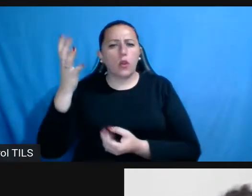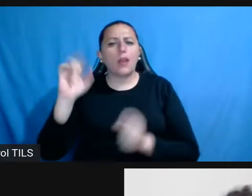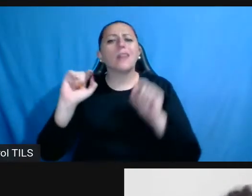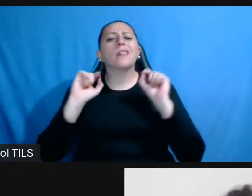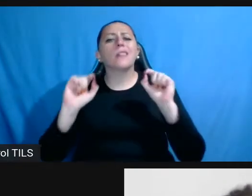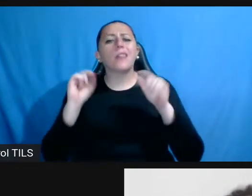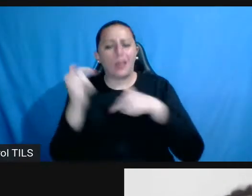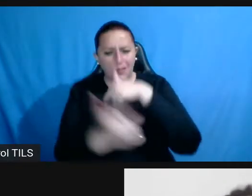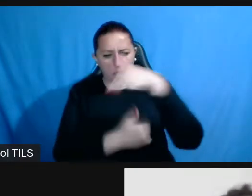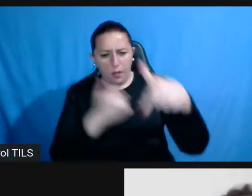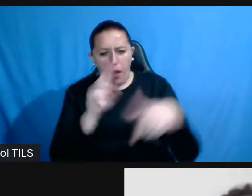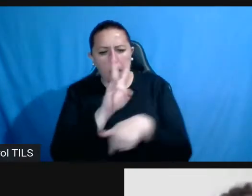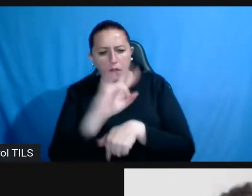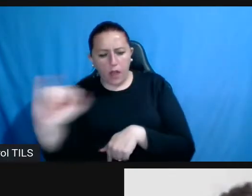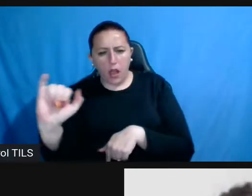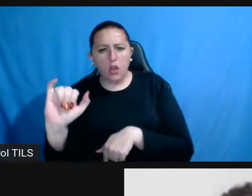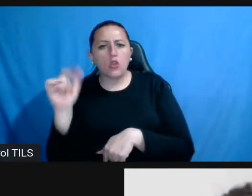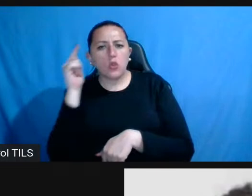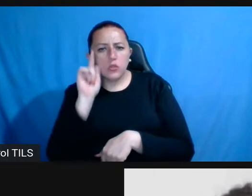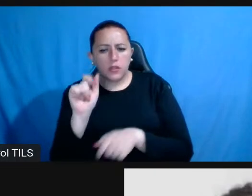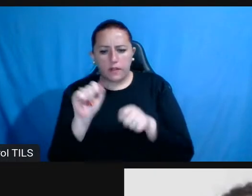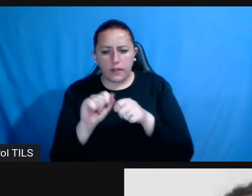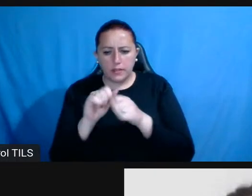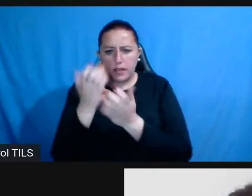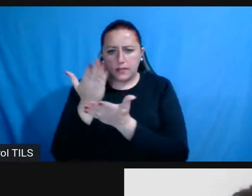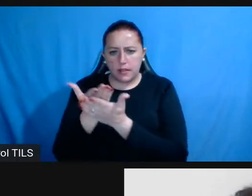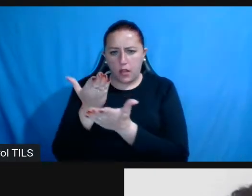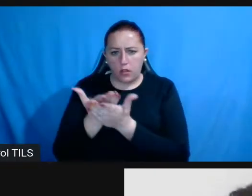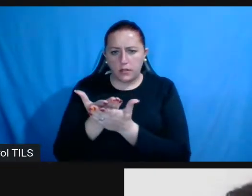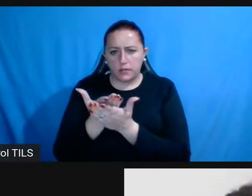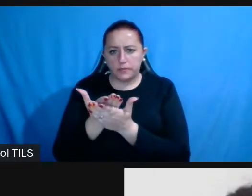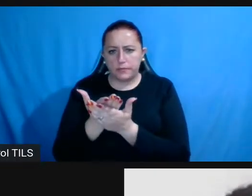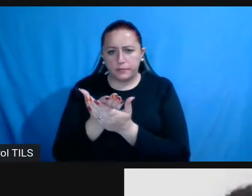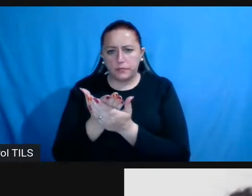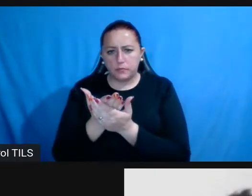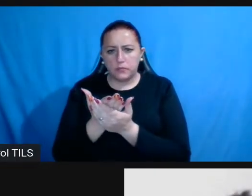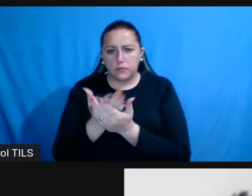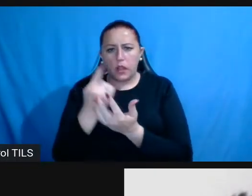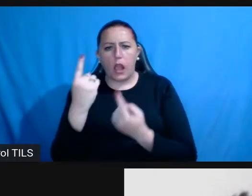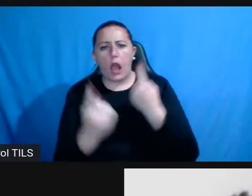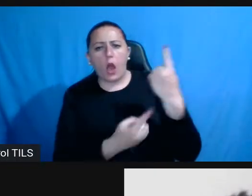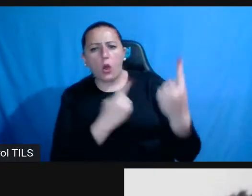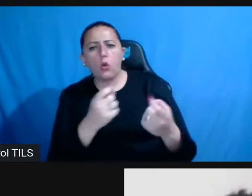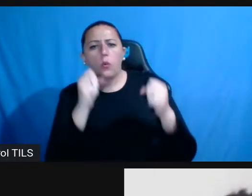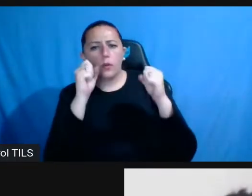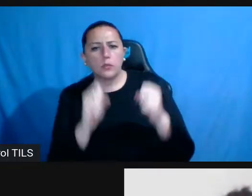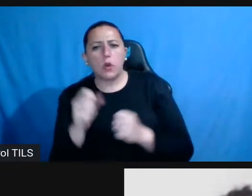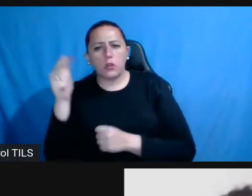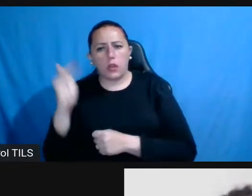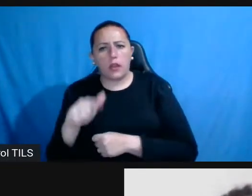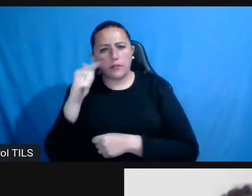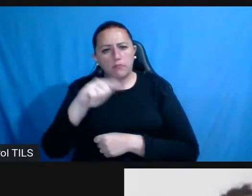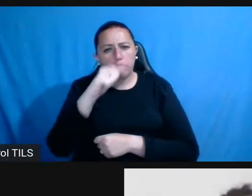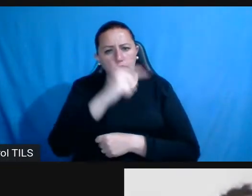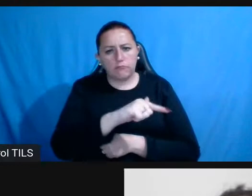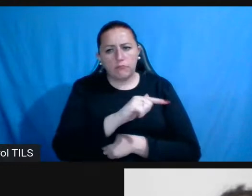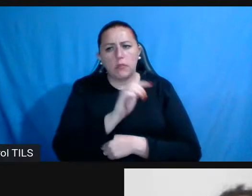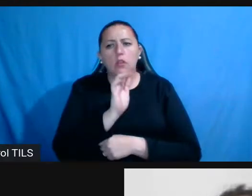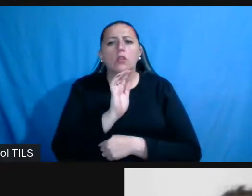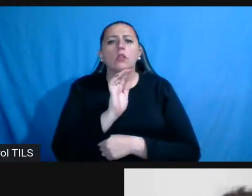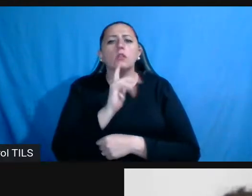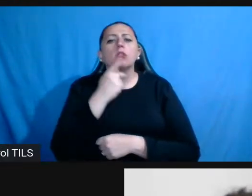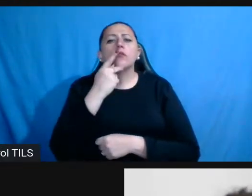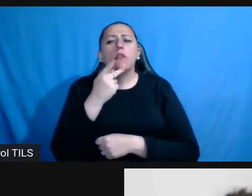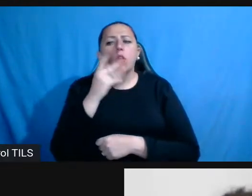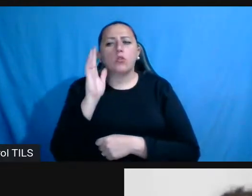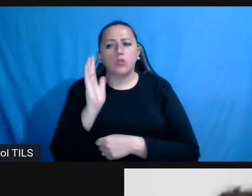trabalha vai conseguir fazer as aulas? As aulas, algumas podem repetir, e aí, se tu falou, acho importante reforçar,